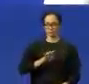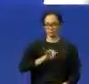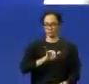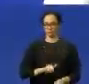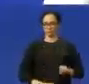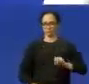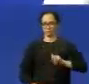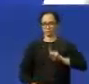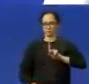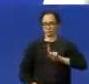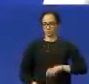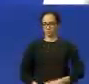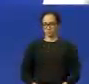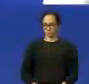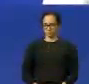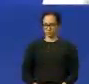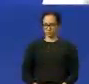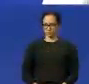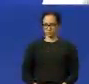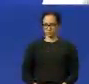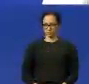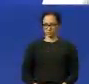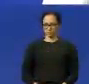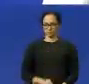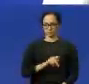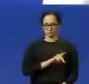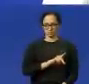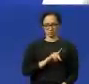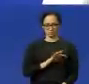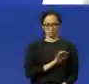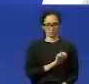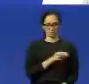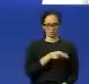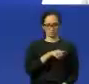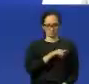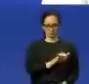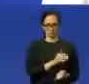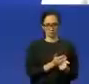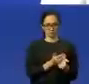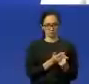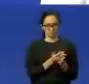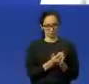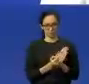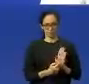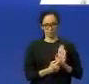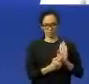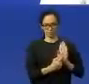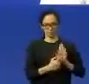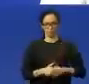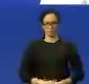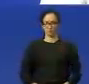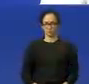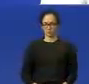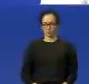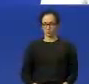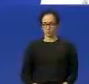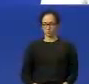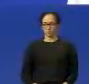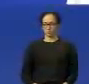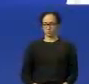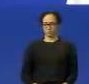comentada, detalhada agora, com os professores Tony e João. Começaremos com o professor Tony. Por favor,